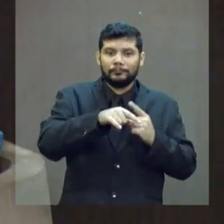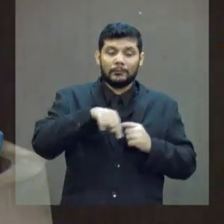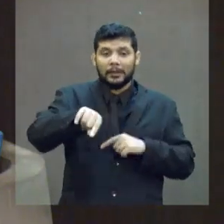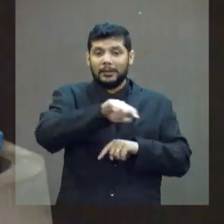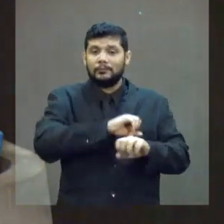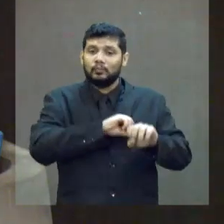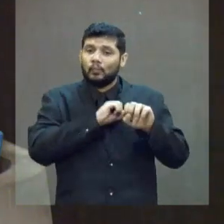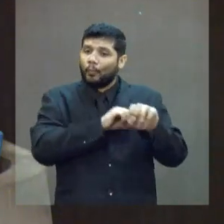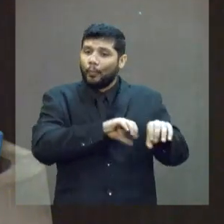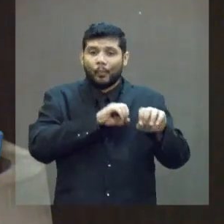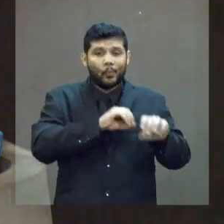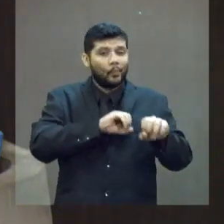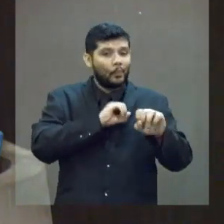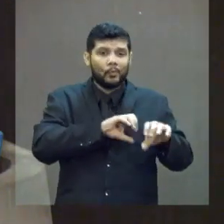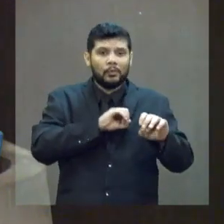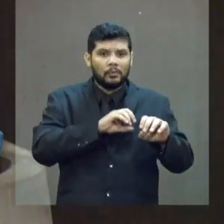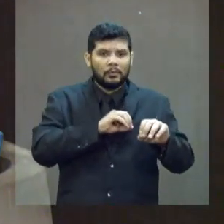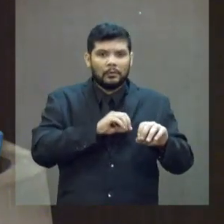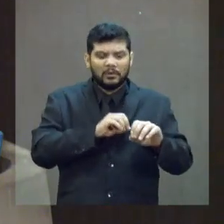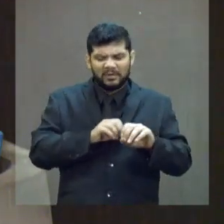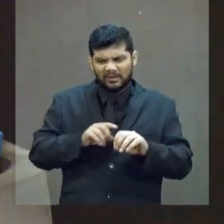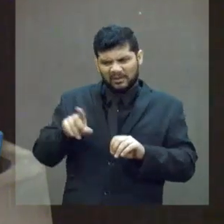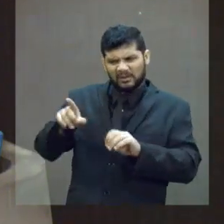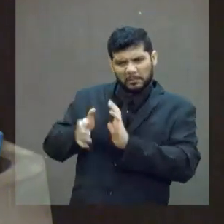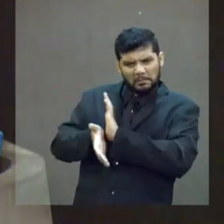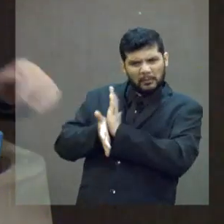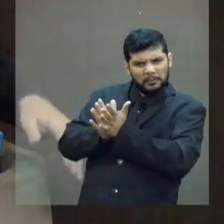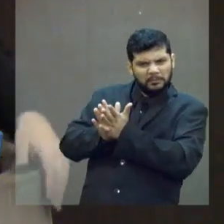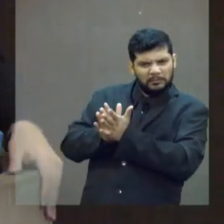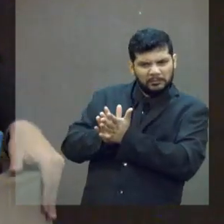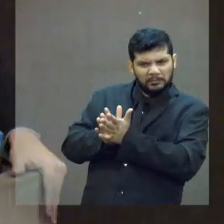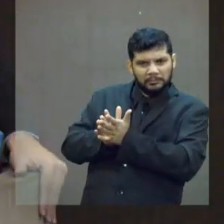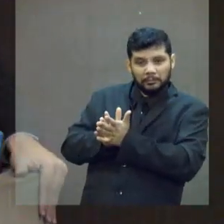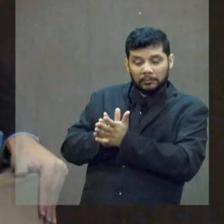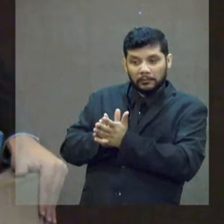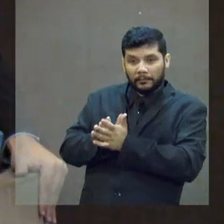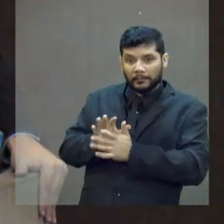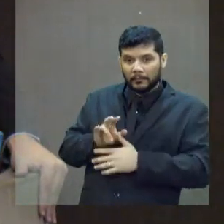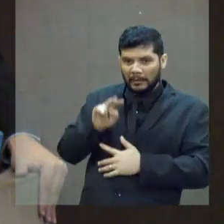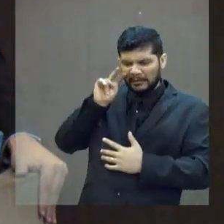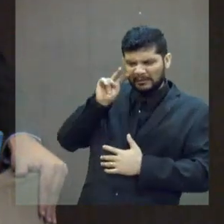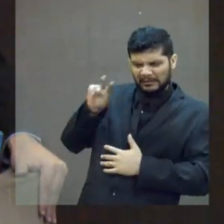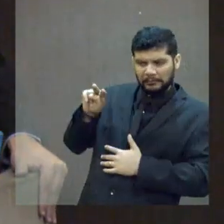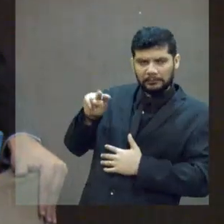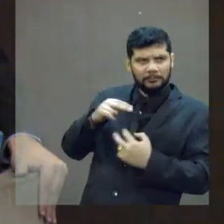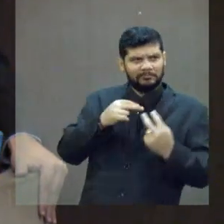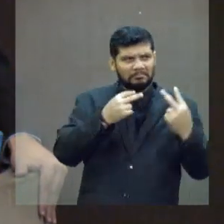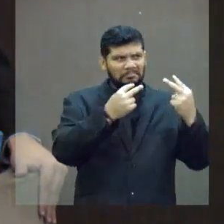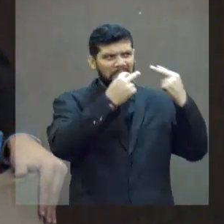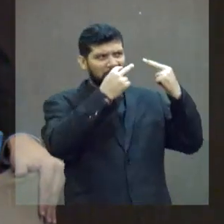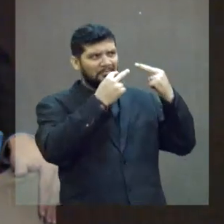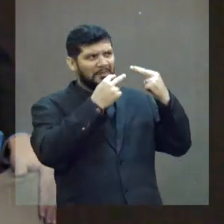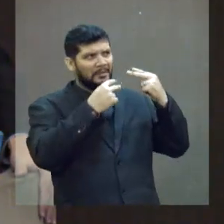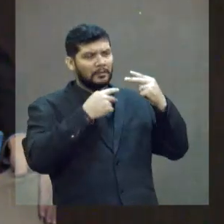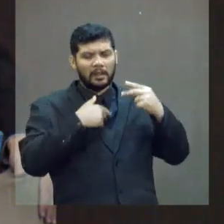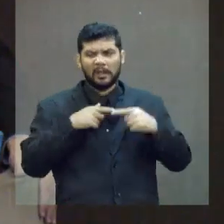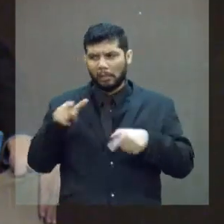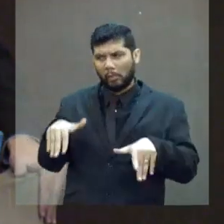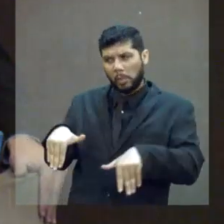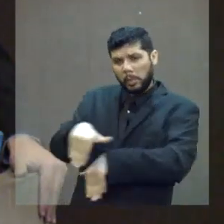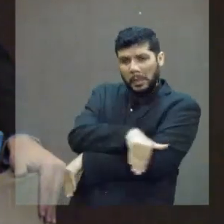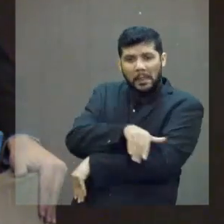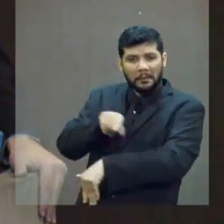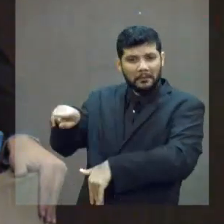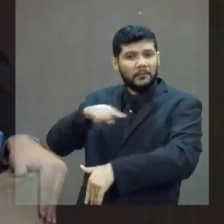educada para romper o preconceito, vê aquela pessoa com preconceito como se ela não tivesse capacidade. A essa